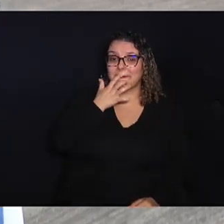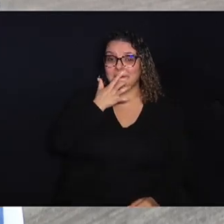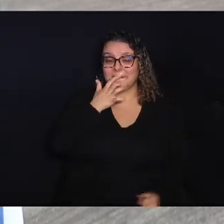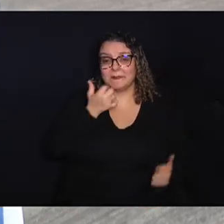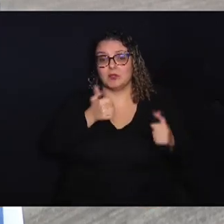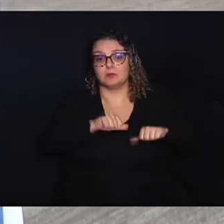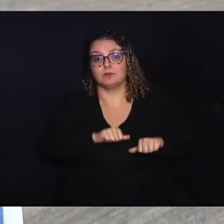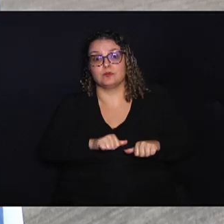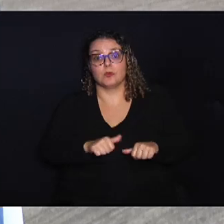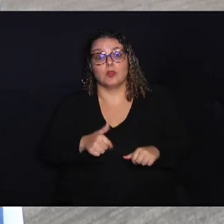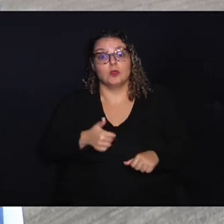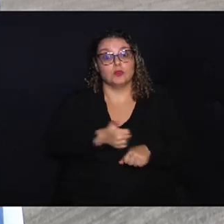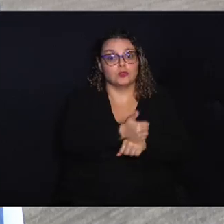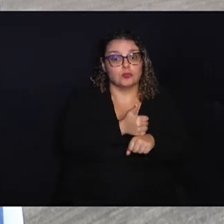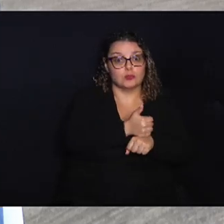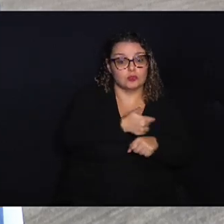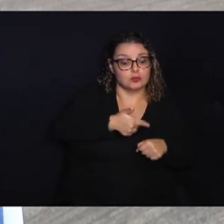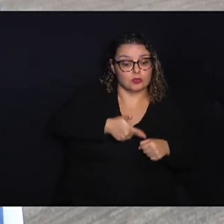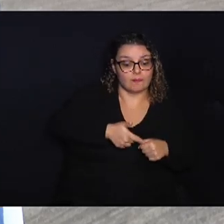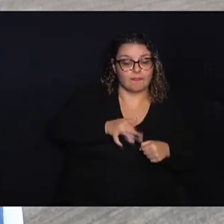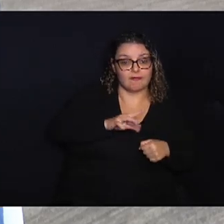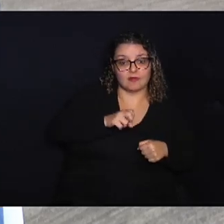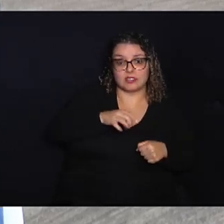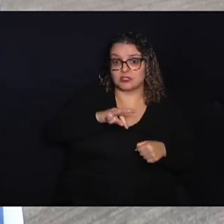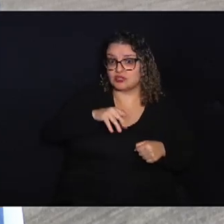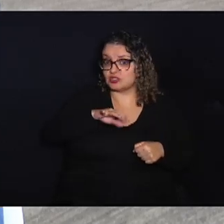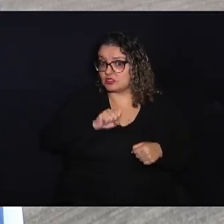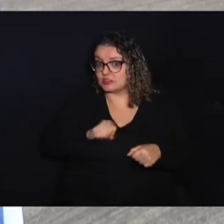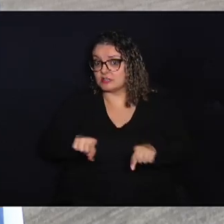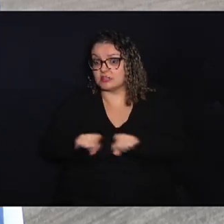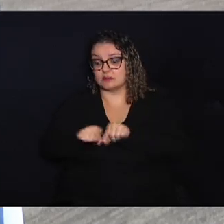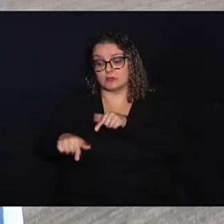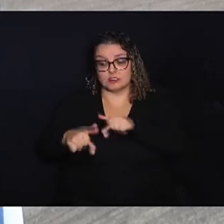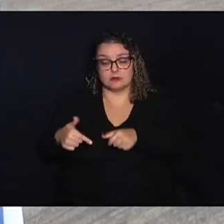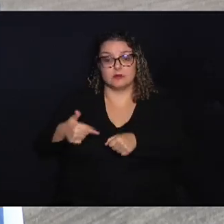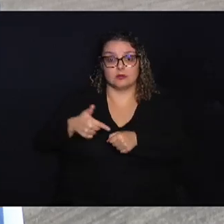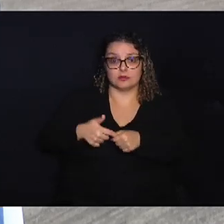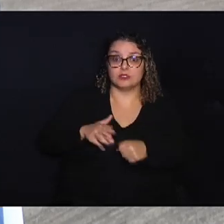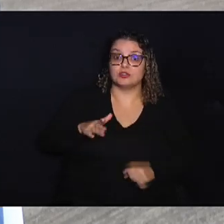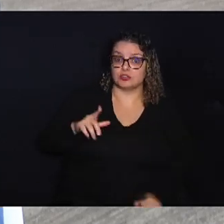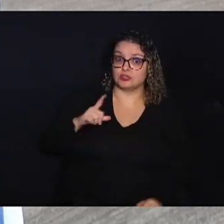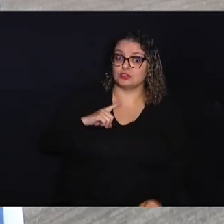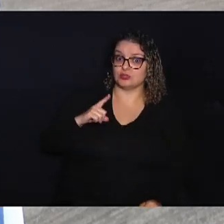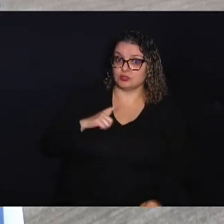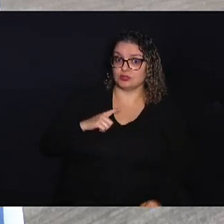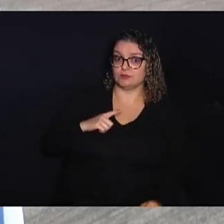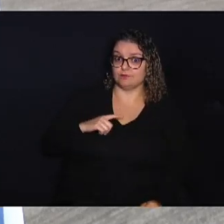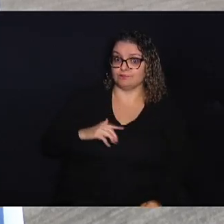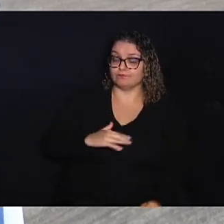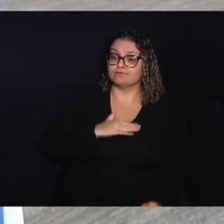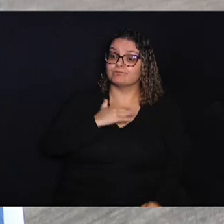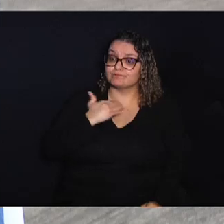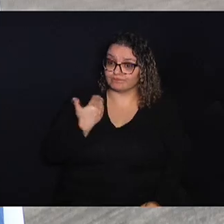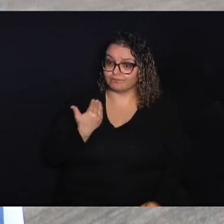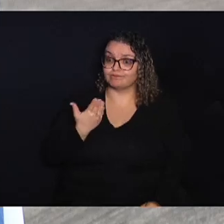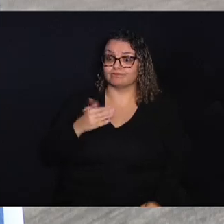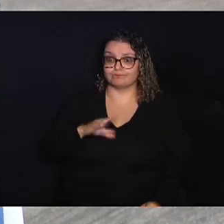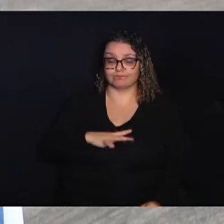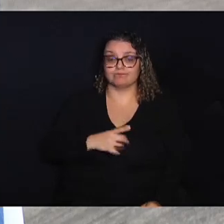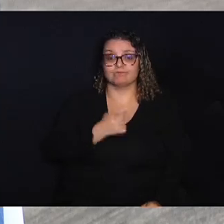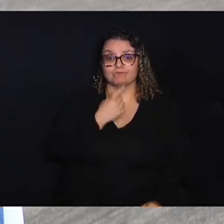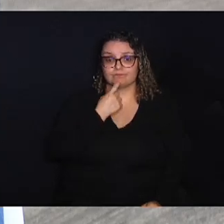do frentista, de quem trabalha nos postos de gasolina, e já houve assim mortes na cidade de